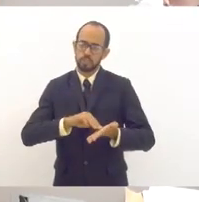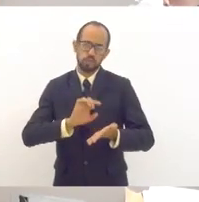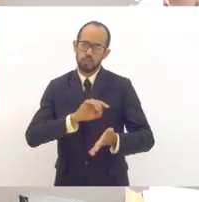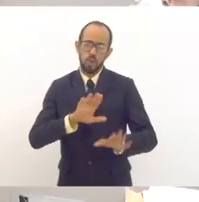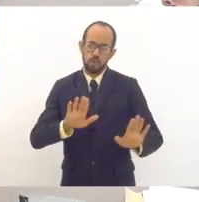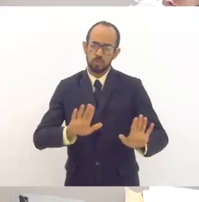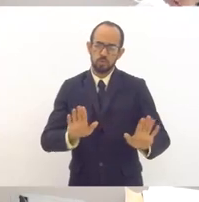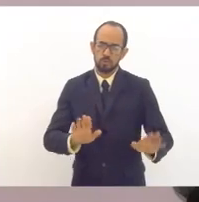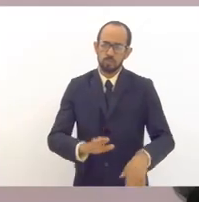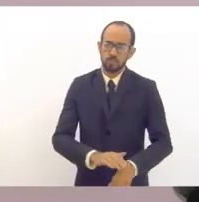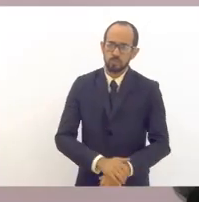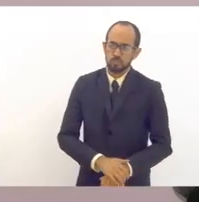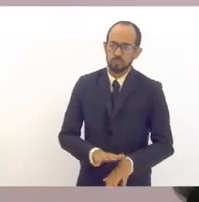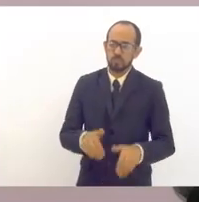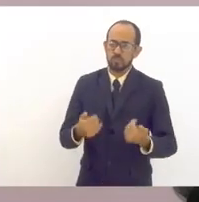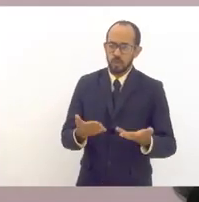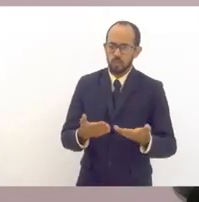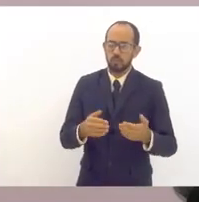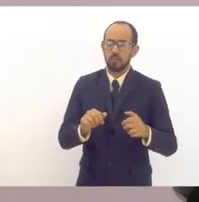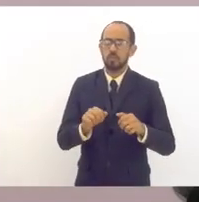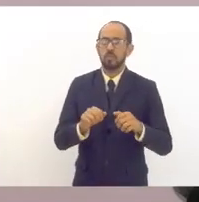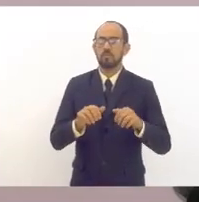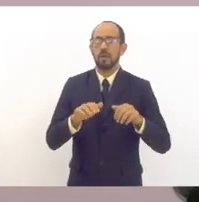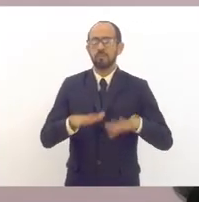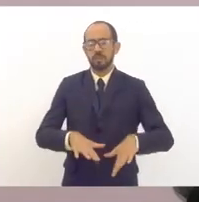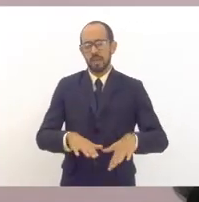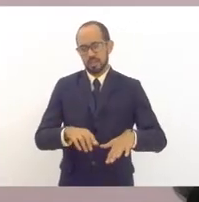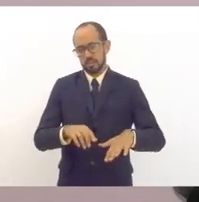então fica desse jeito